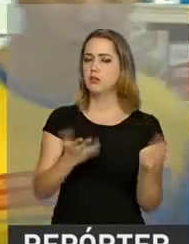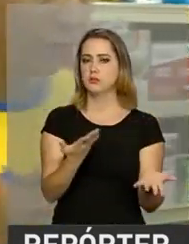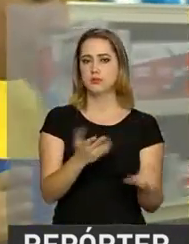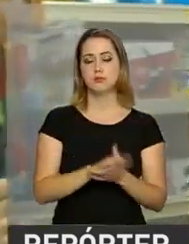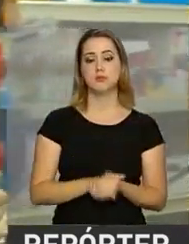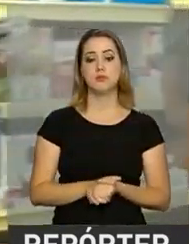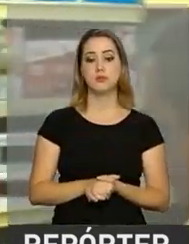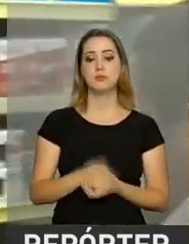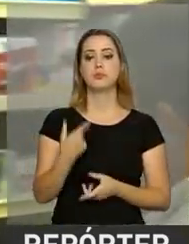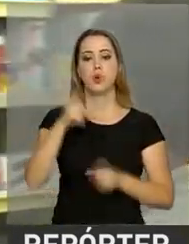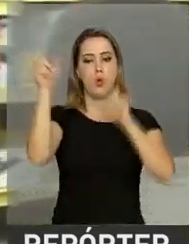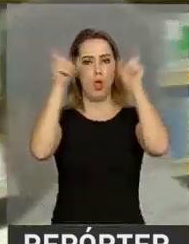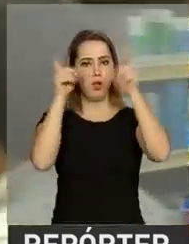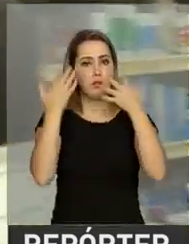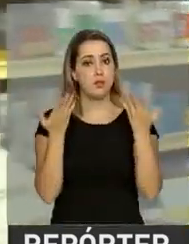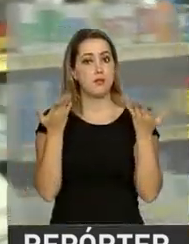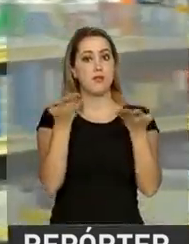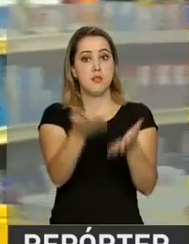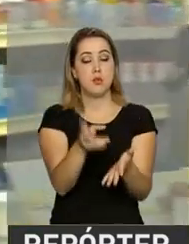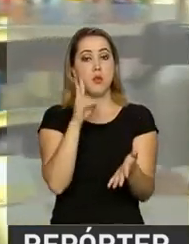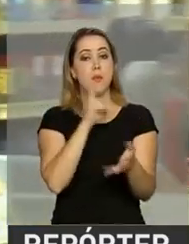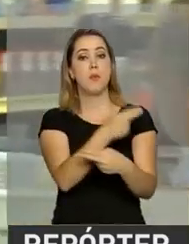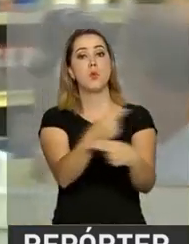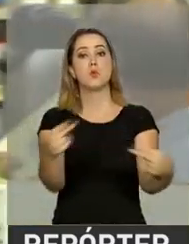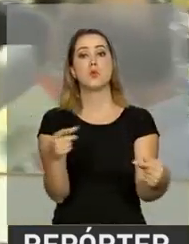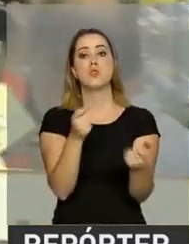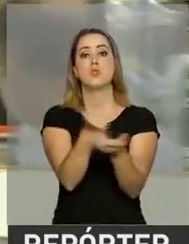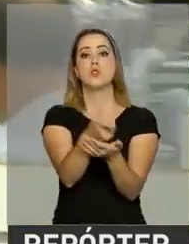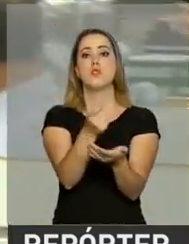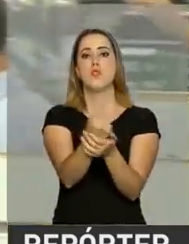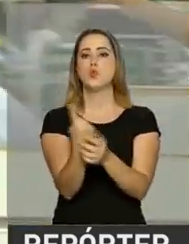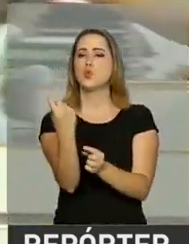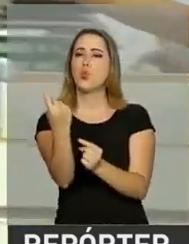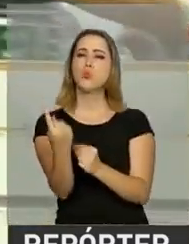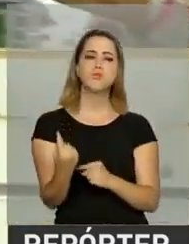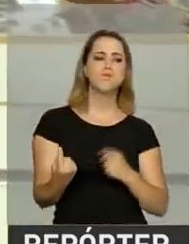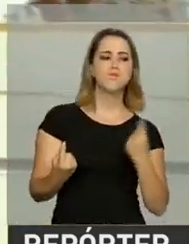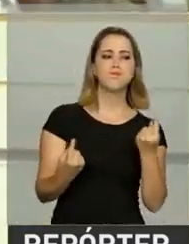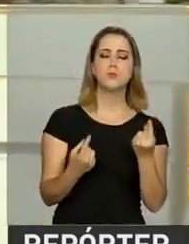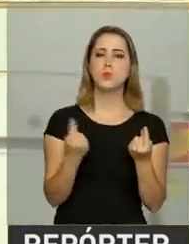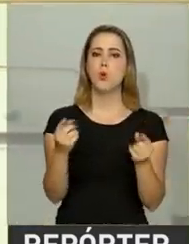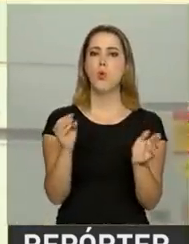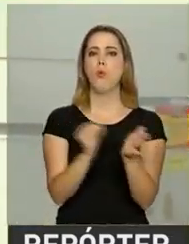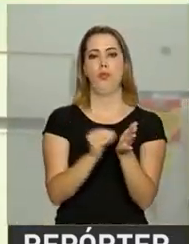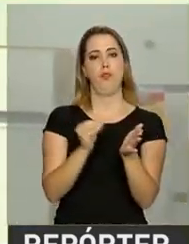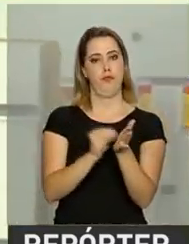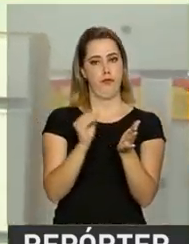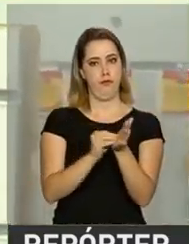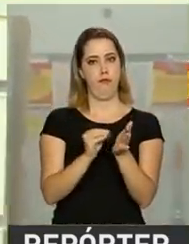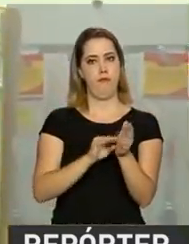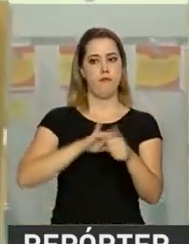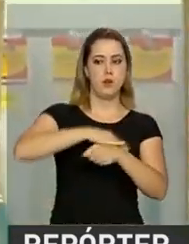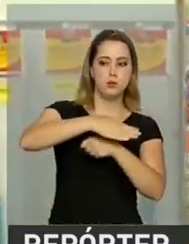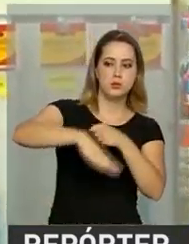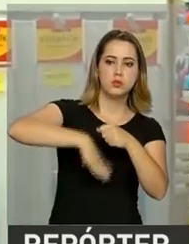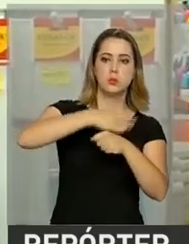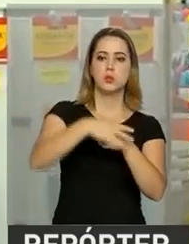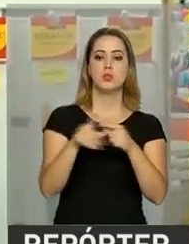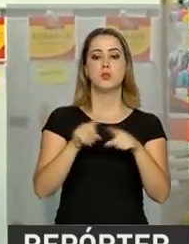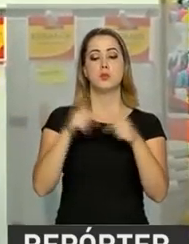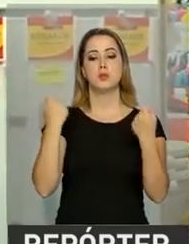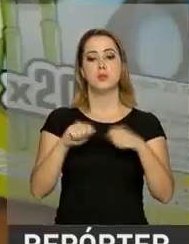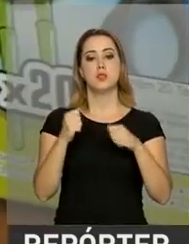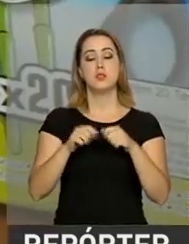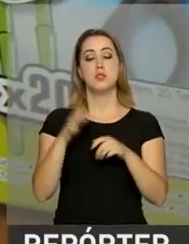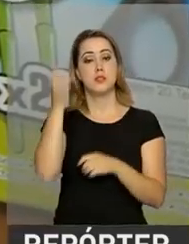imetro também chama a atenção para os produtos vendidos a granel sem embalagem neste caso eles devem estar em locais de